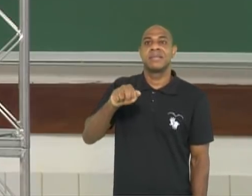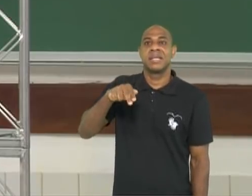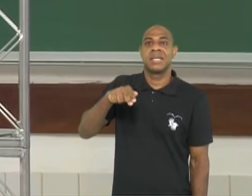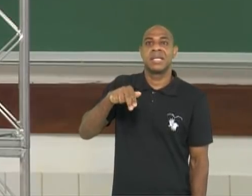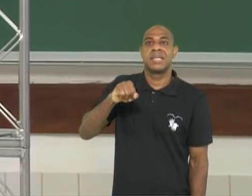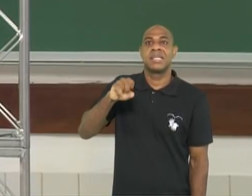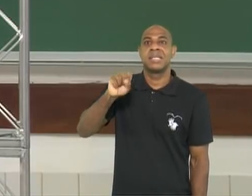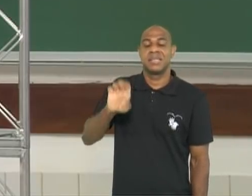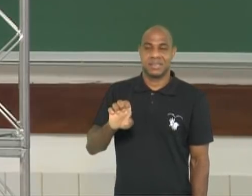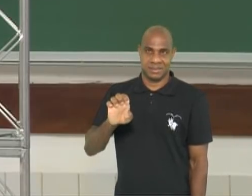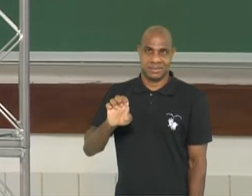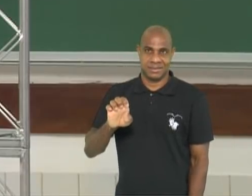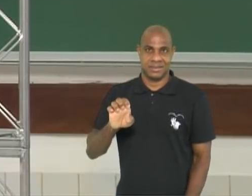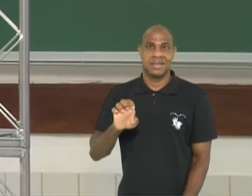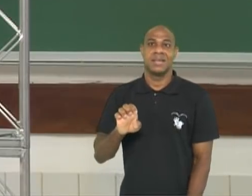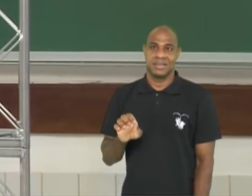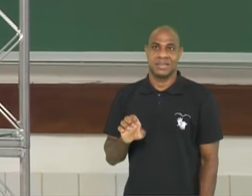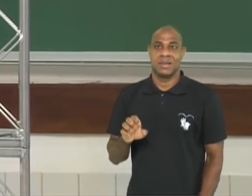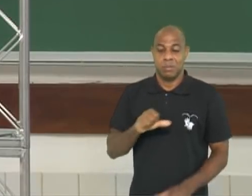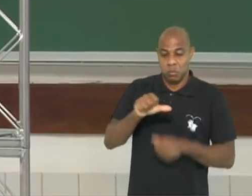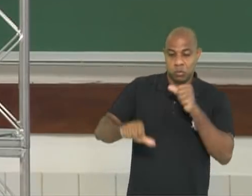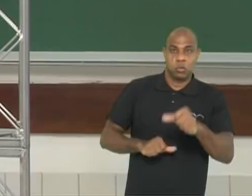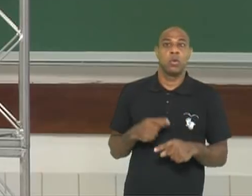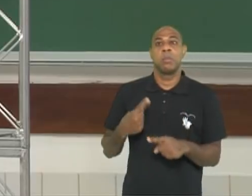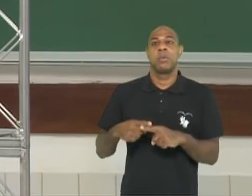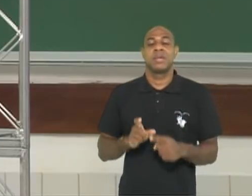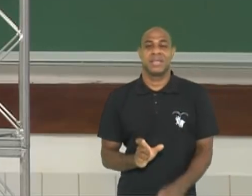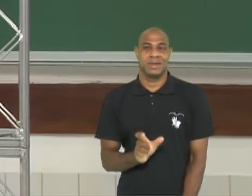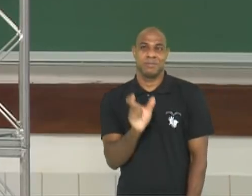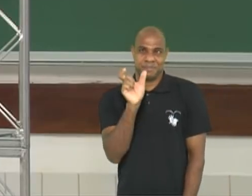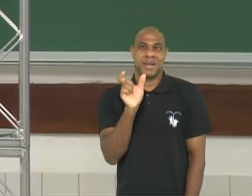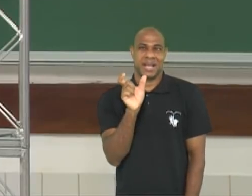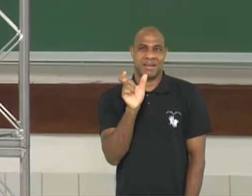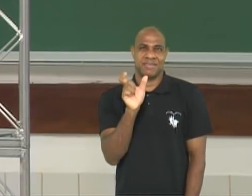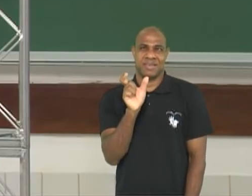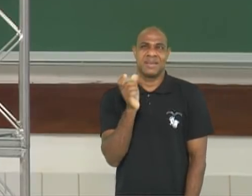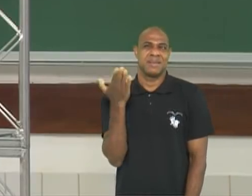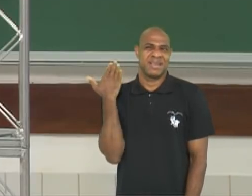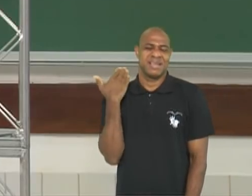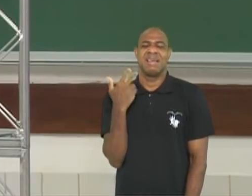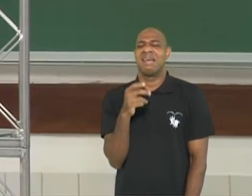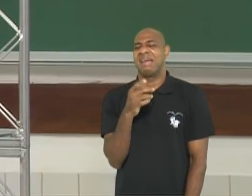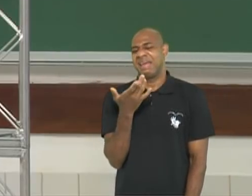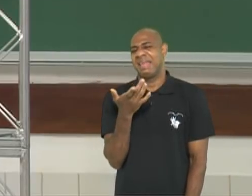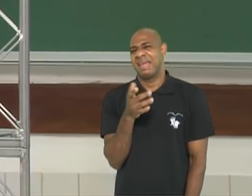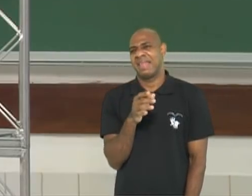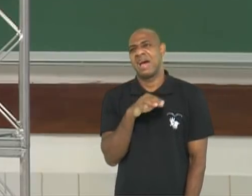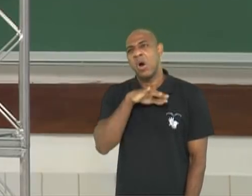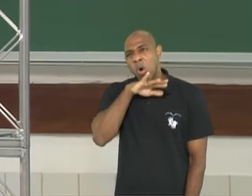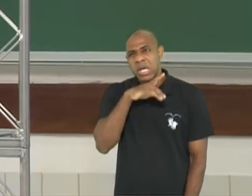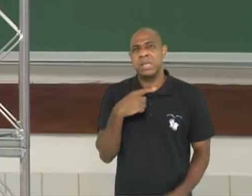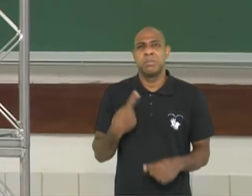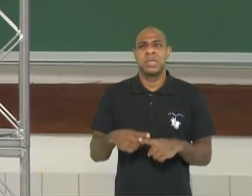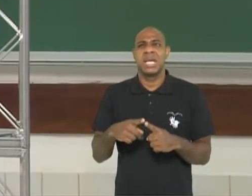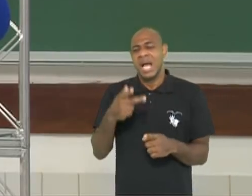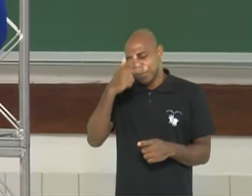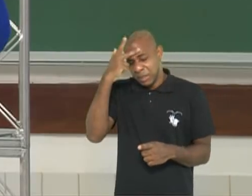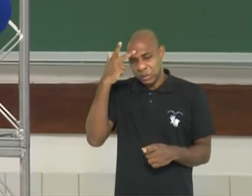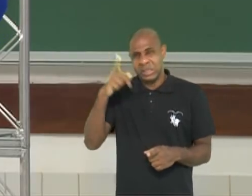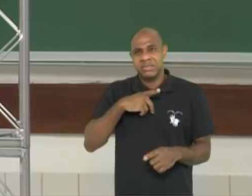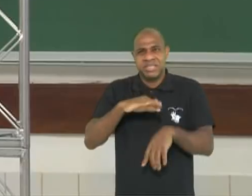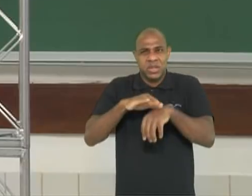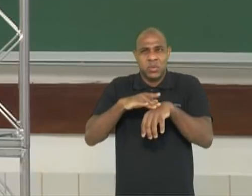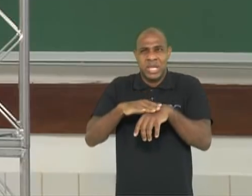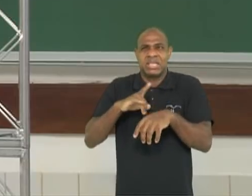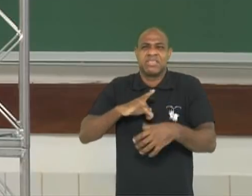né, porque é uma doença muito antiga, e a forma como eram tratados os leprosos, né, sendo excluídos, marginalizados, colocados nas cavernas, como